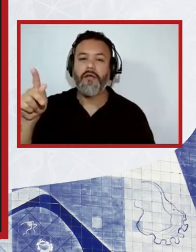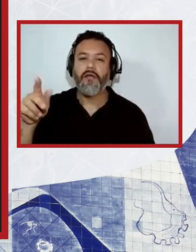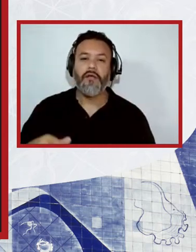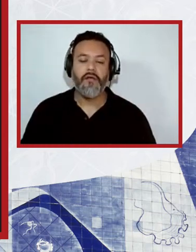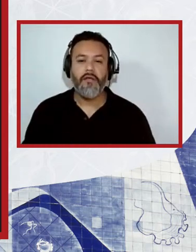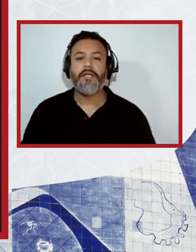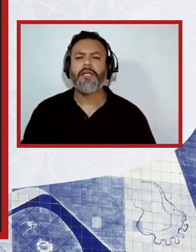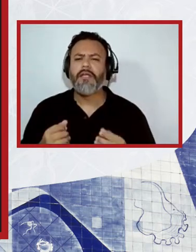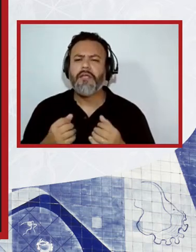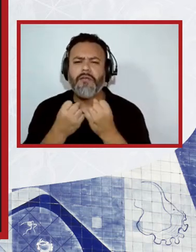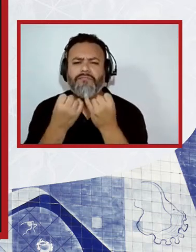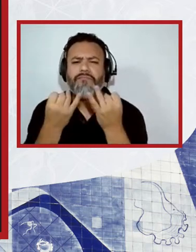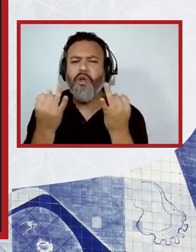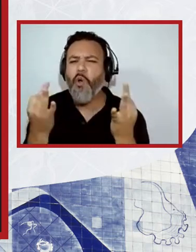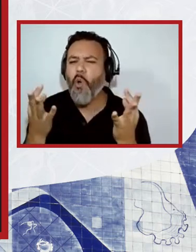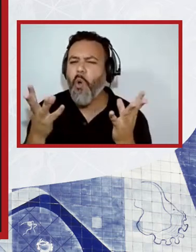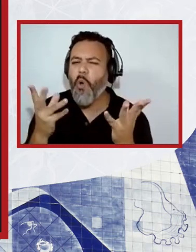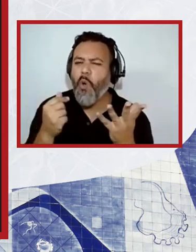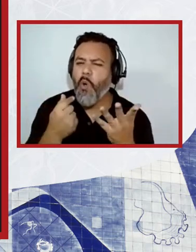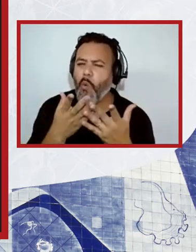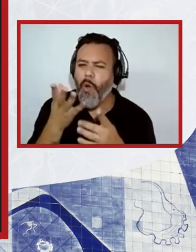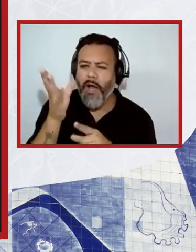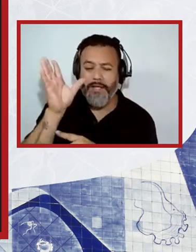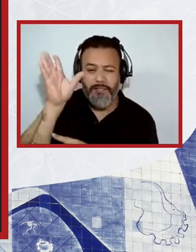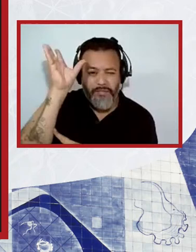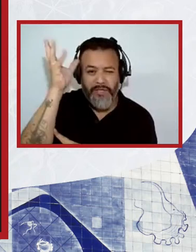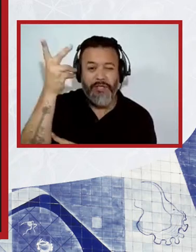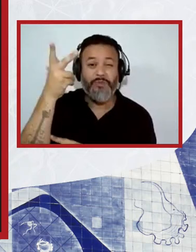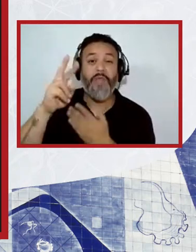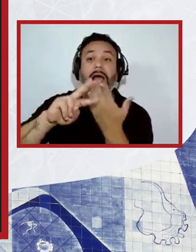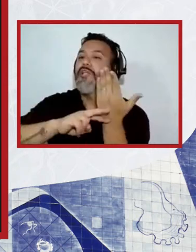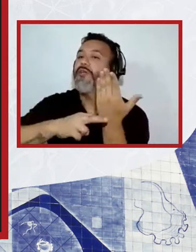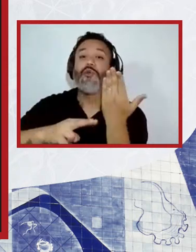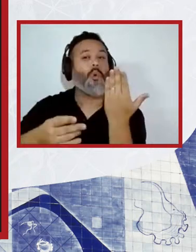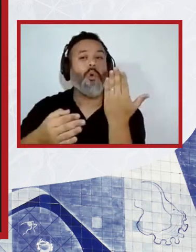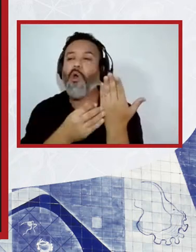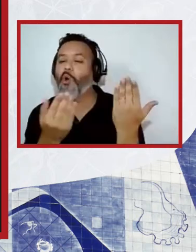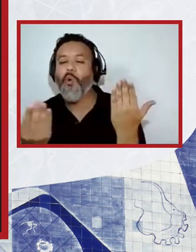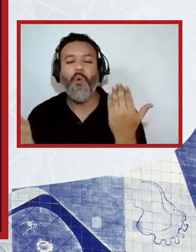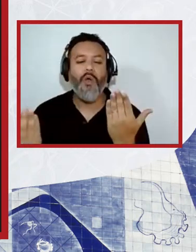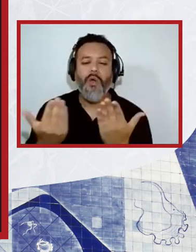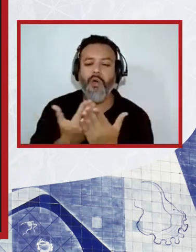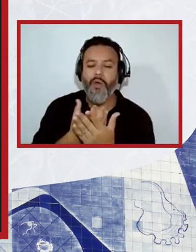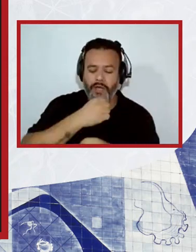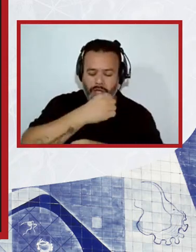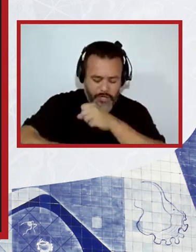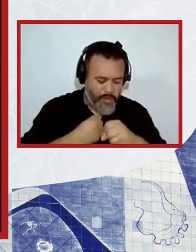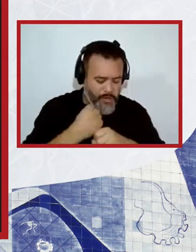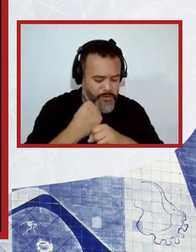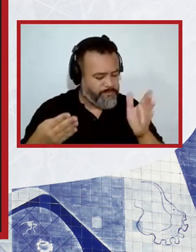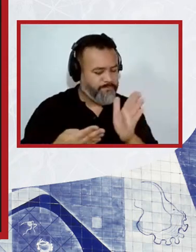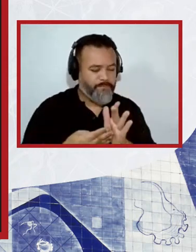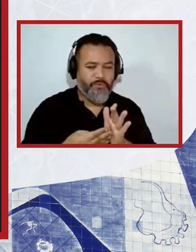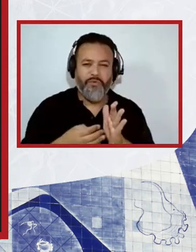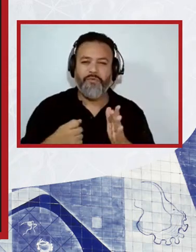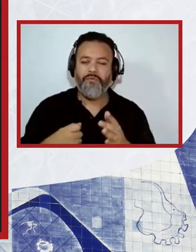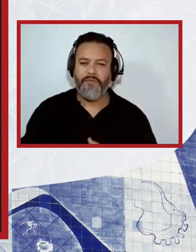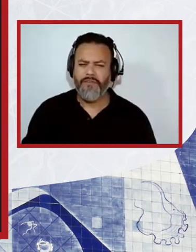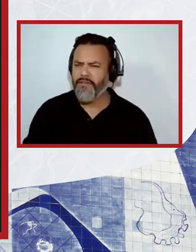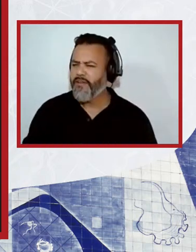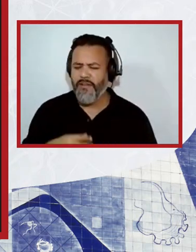vocês têm colhido nos últimos anos. Eu acho que é